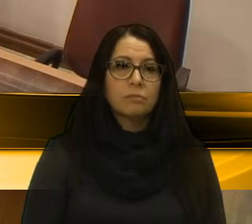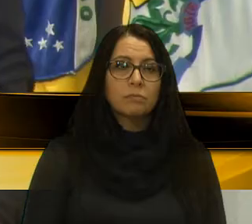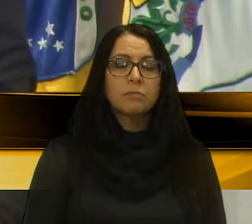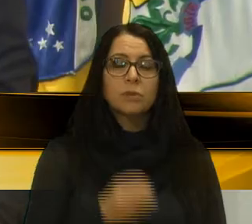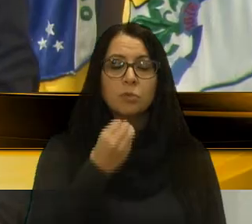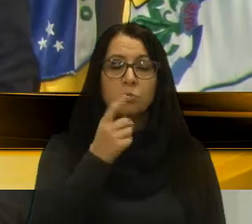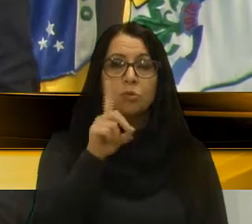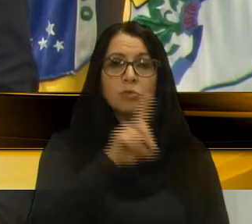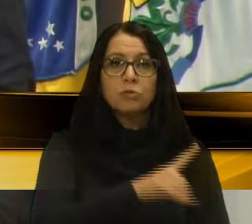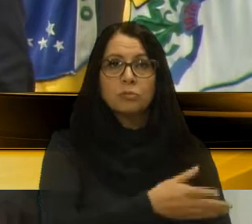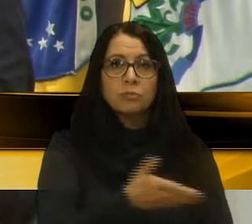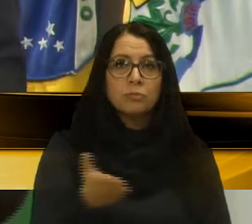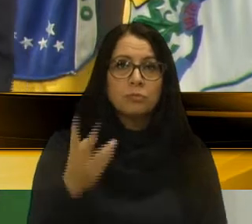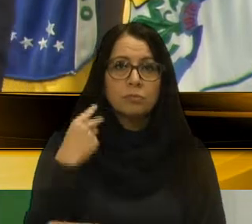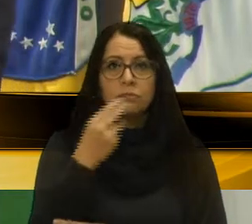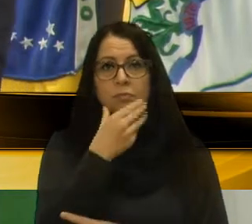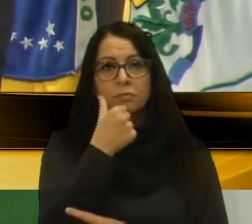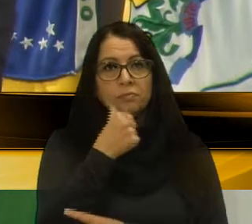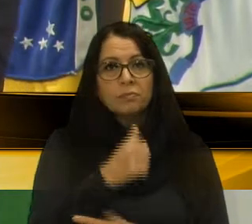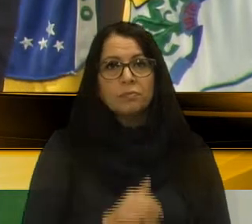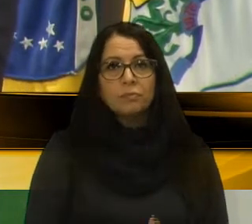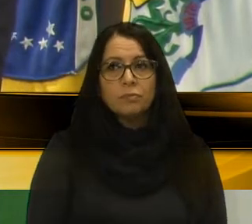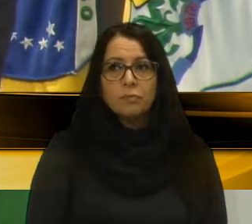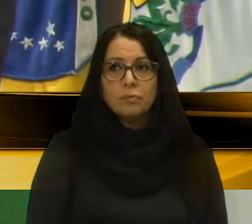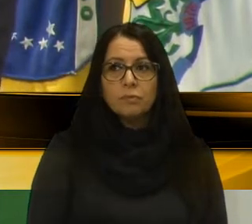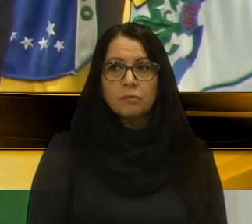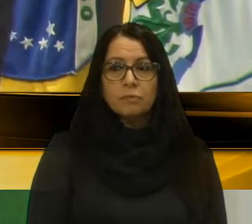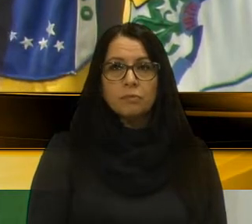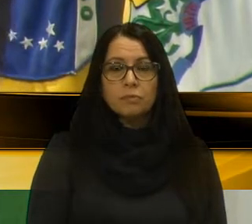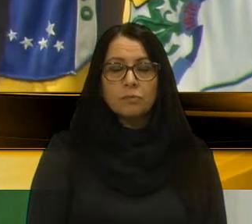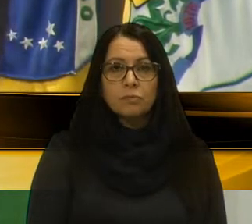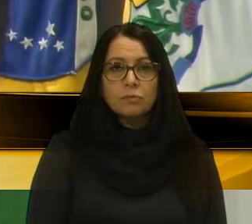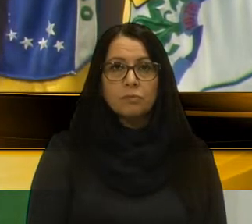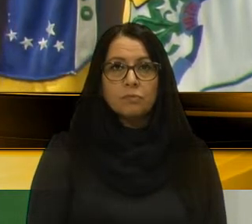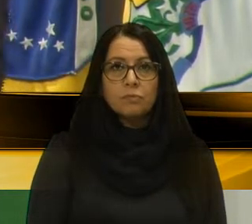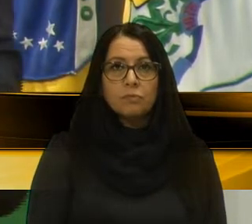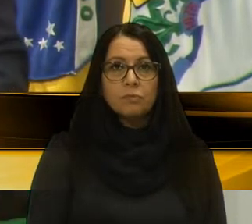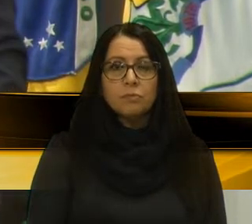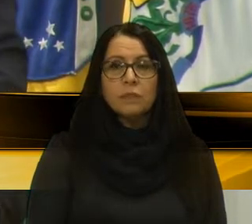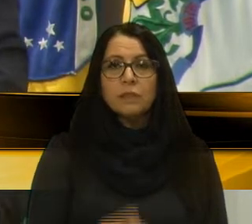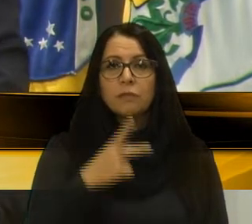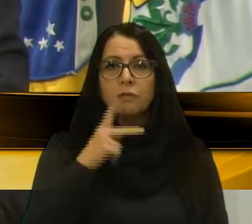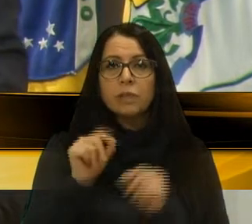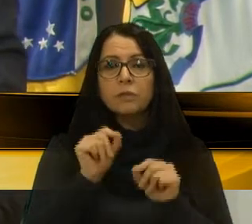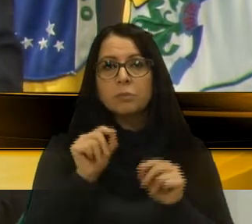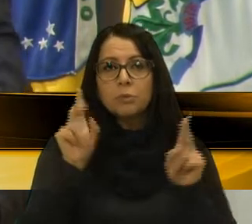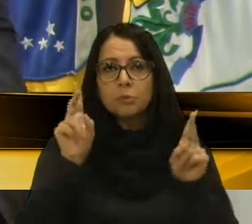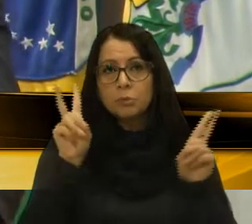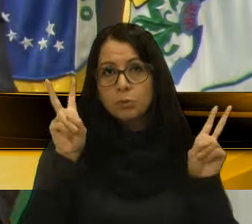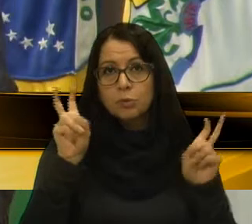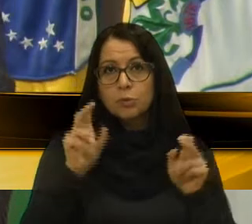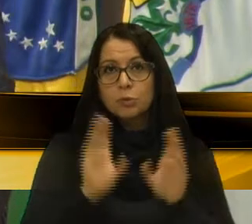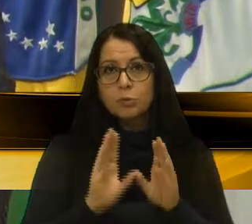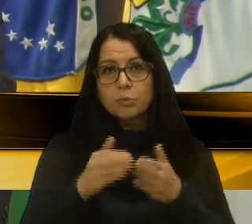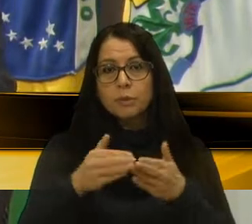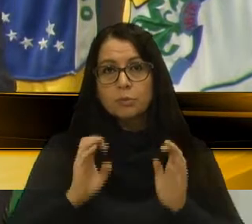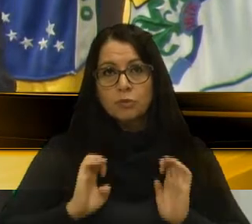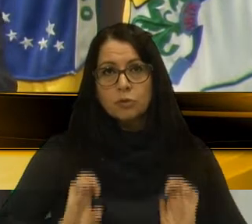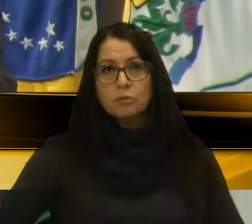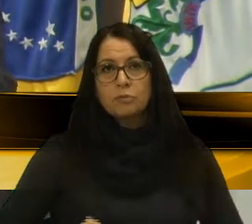Bom dia, nobres pares, bom dia, senhores e senhoras presentes aqui no plenário. Eu vou tratar sobre o assunto da Comissão de